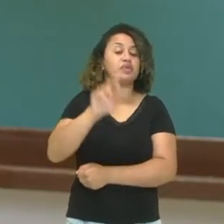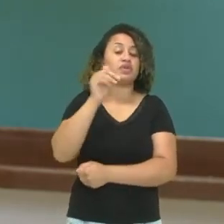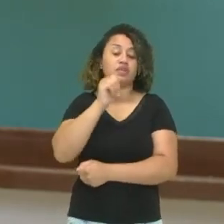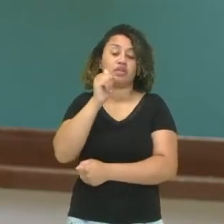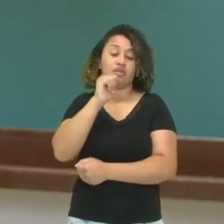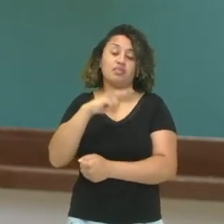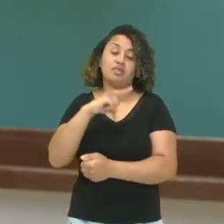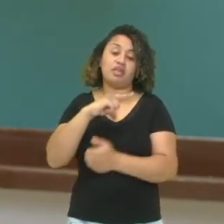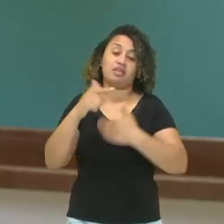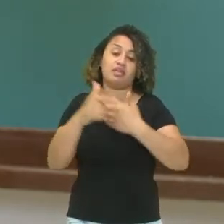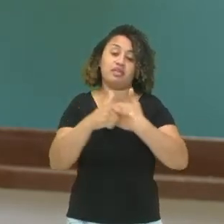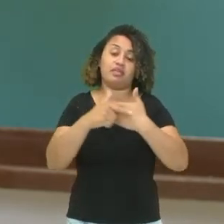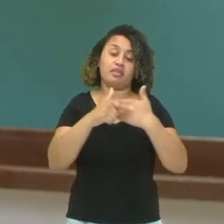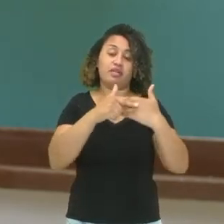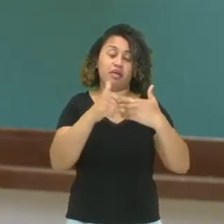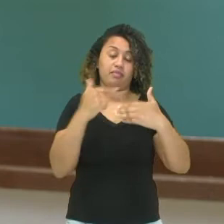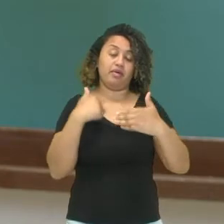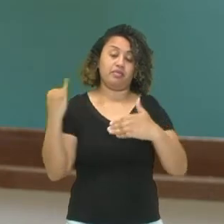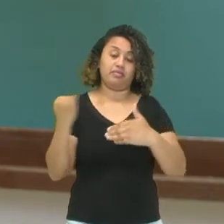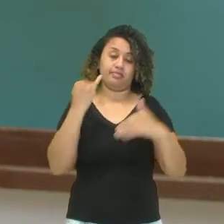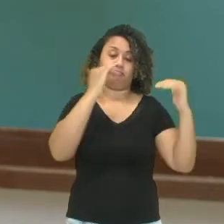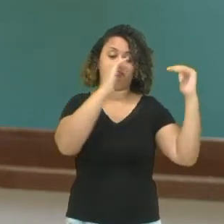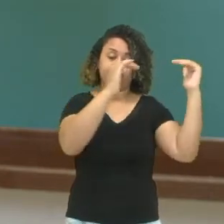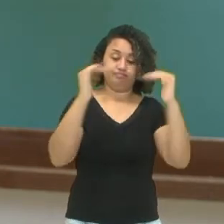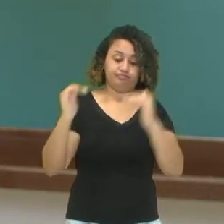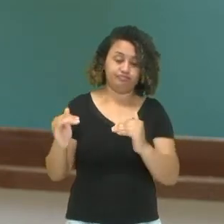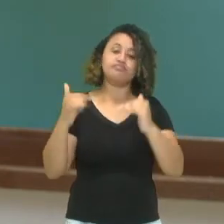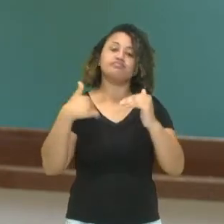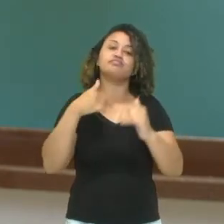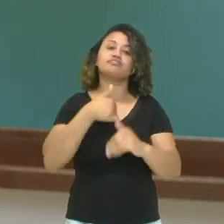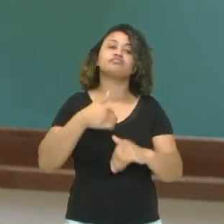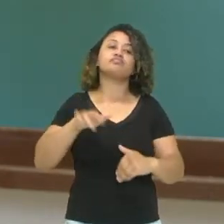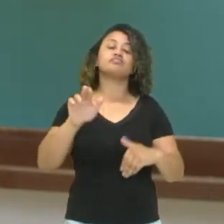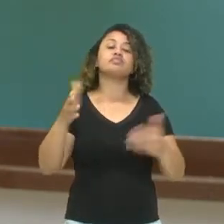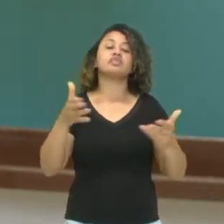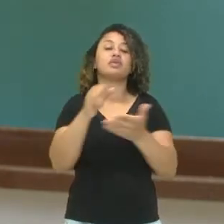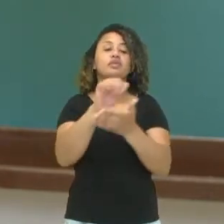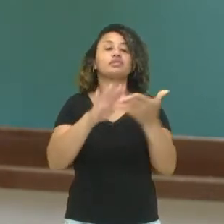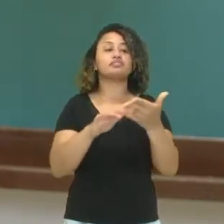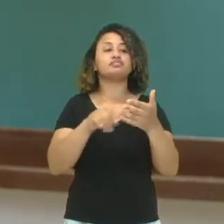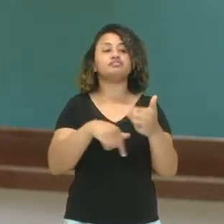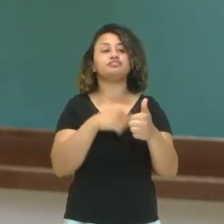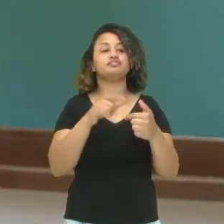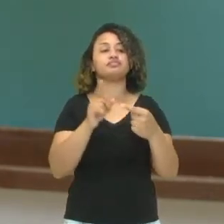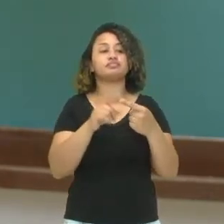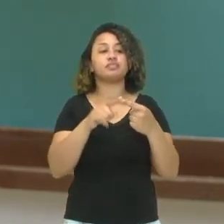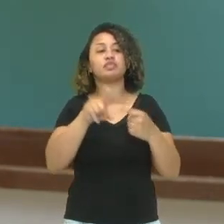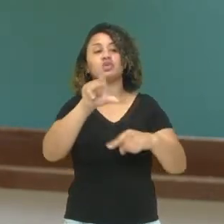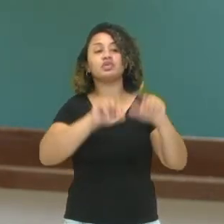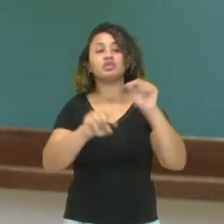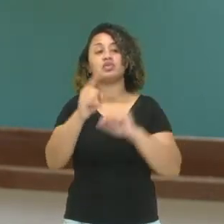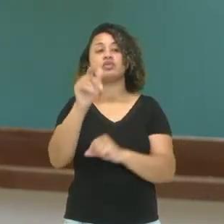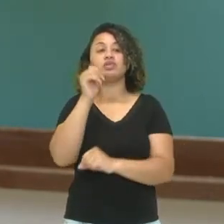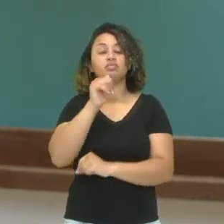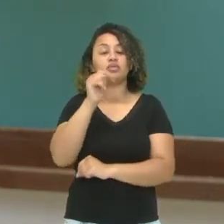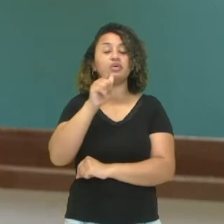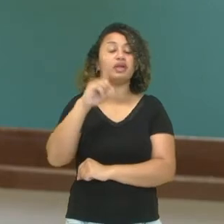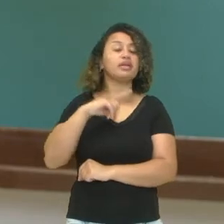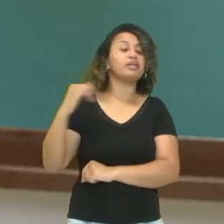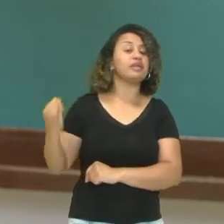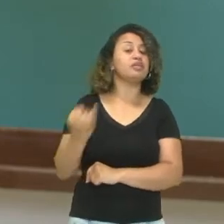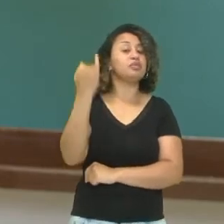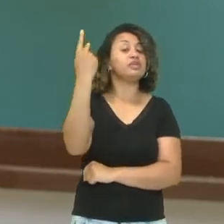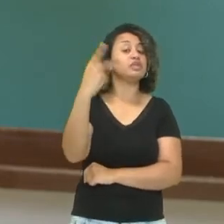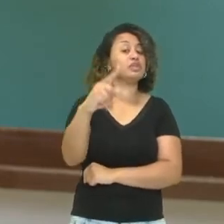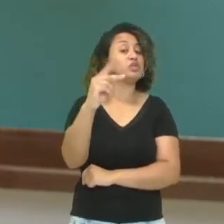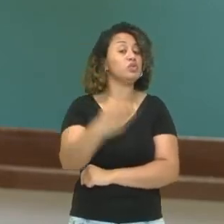papel dentro da estrutura hierárquica, vamos fazer uma atividade. Escolha uma mulher que possui muita importância em sua